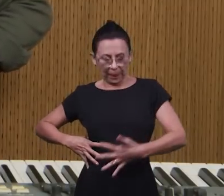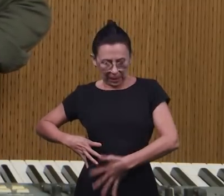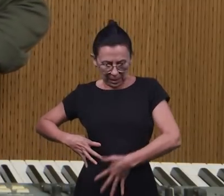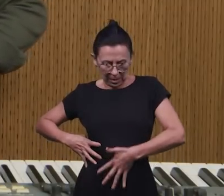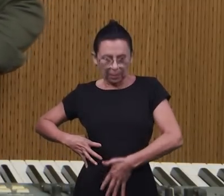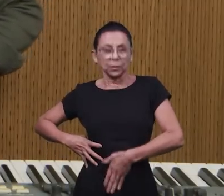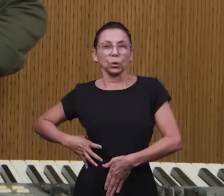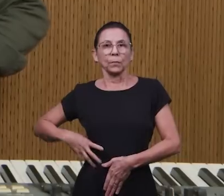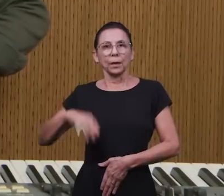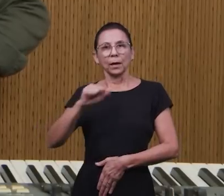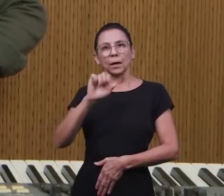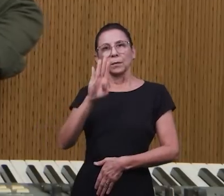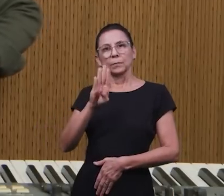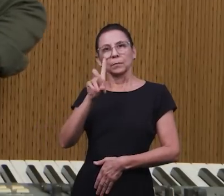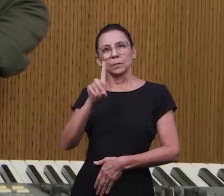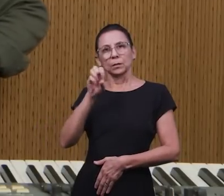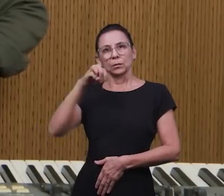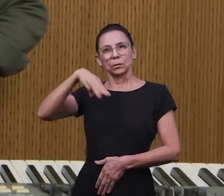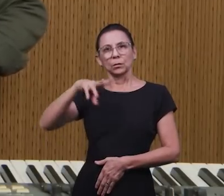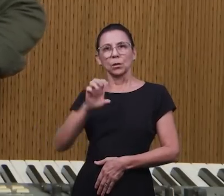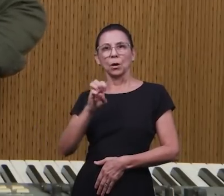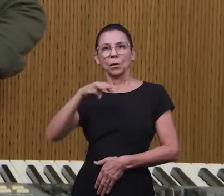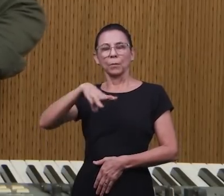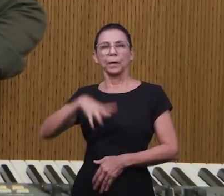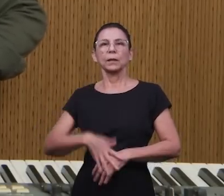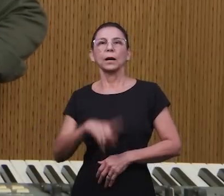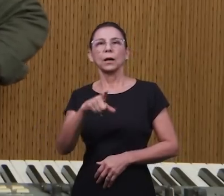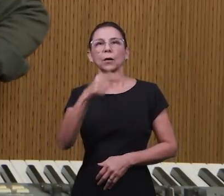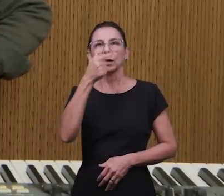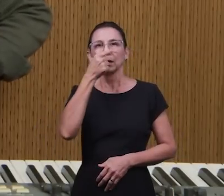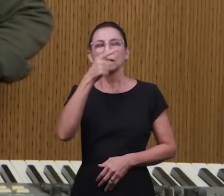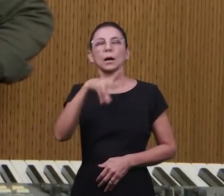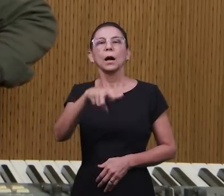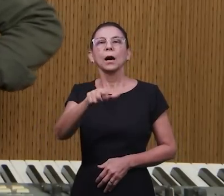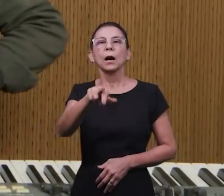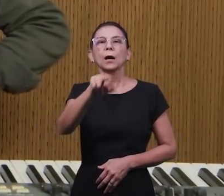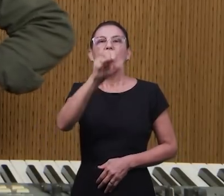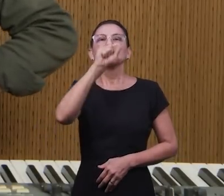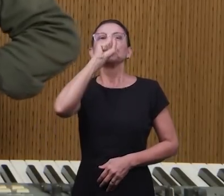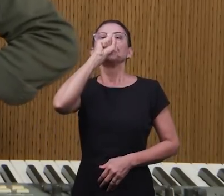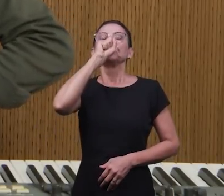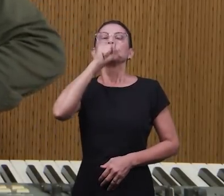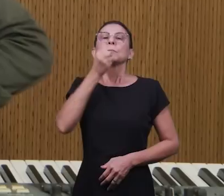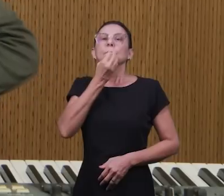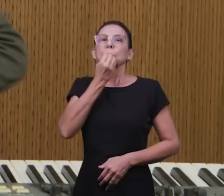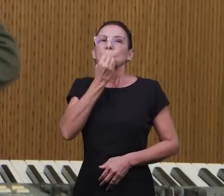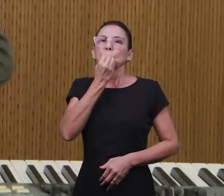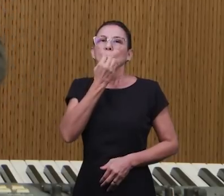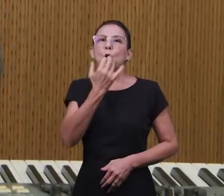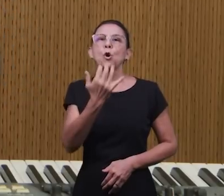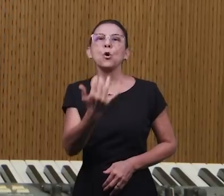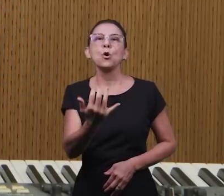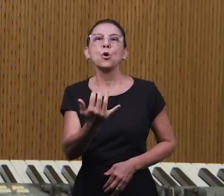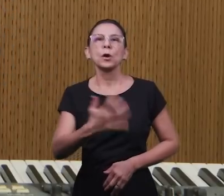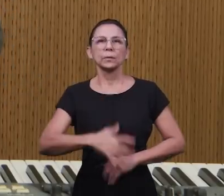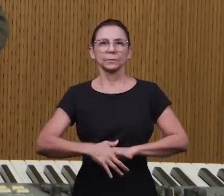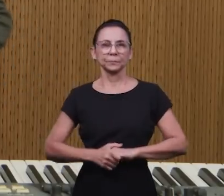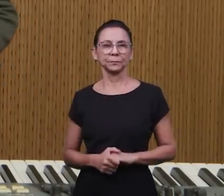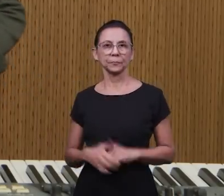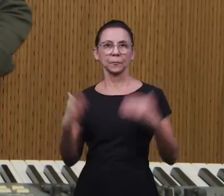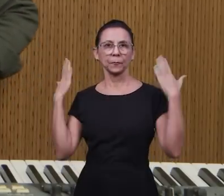abdominal. Eu quero que você inspire pelo nariz e solte pela boca. E algo muito importante,